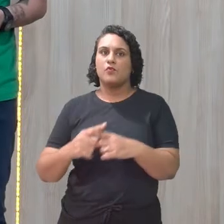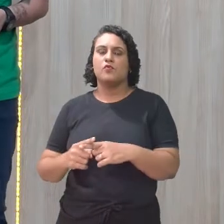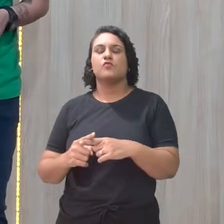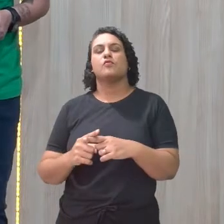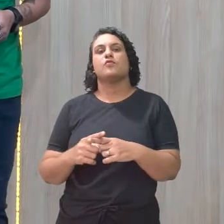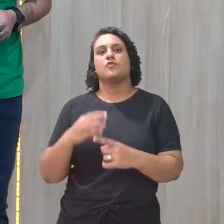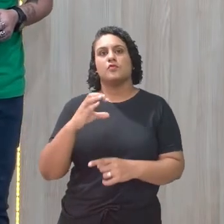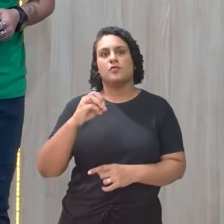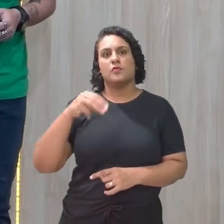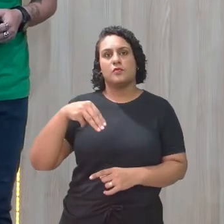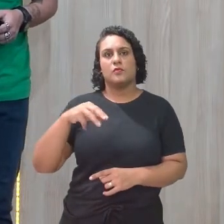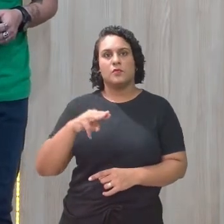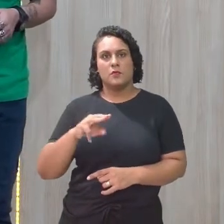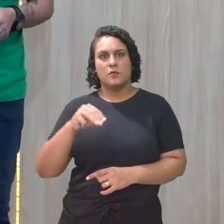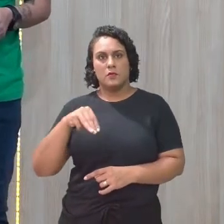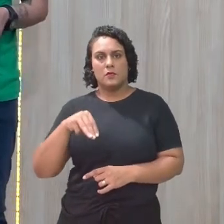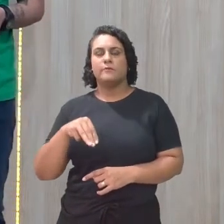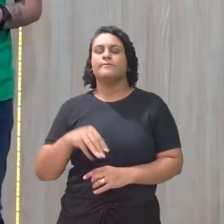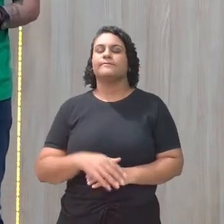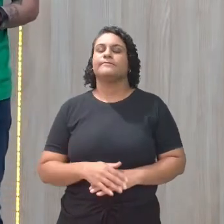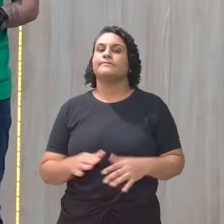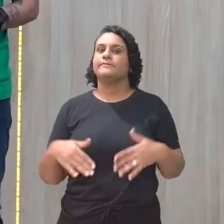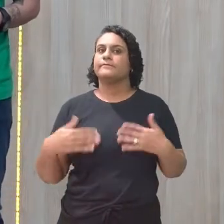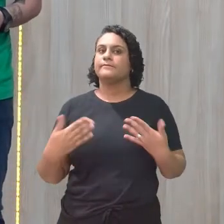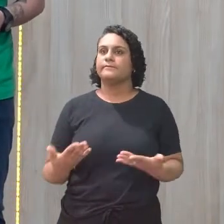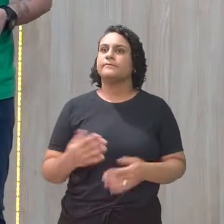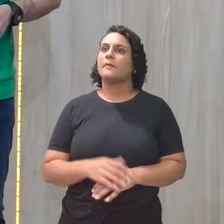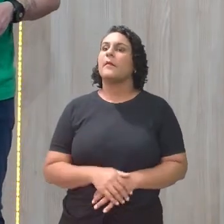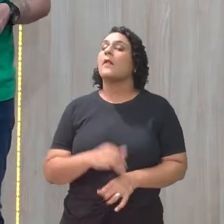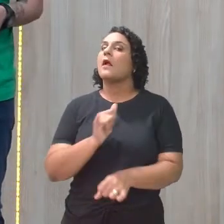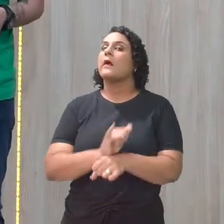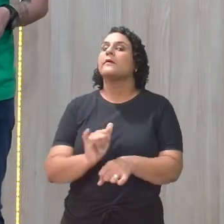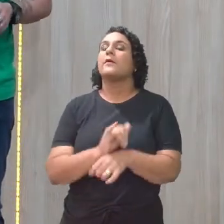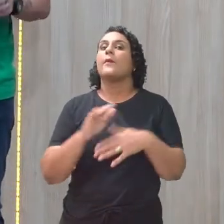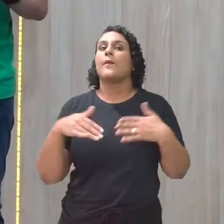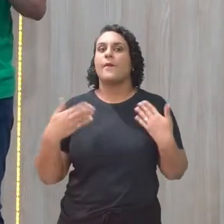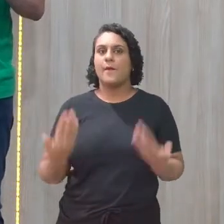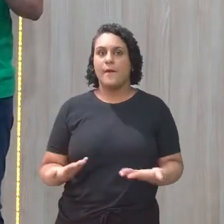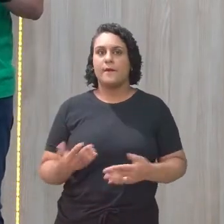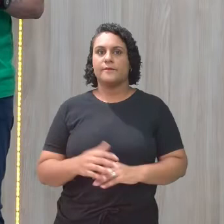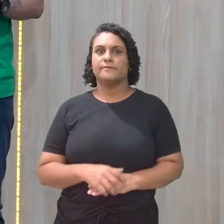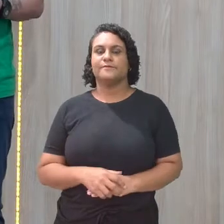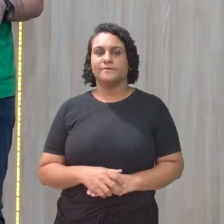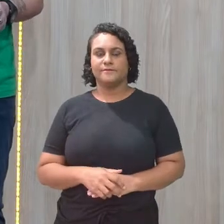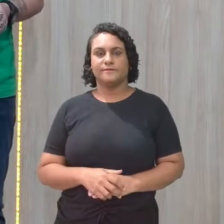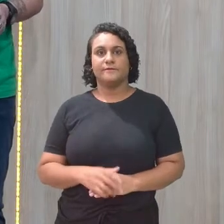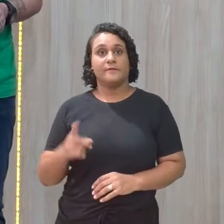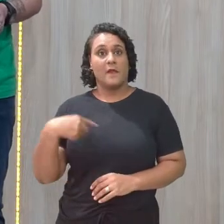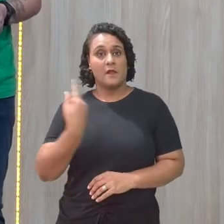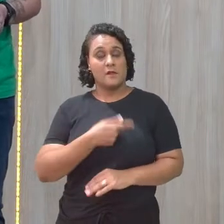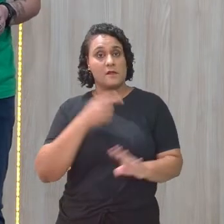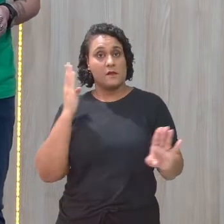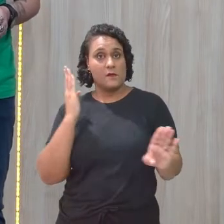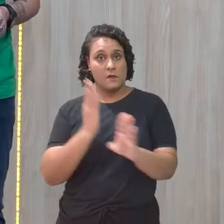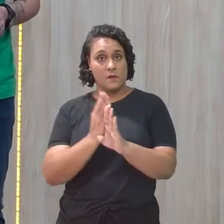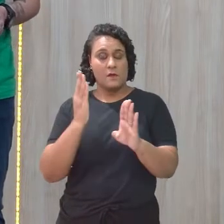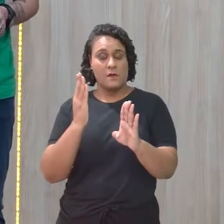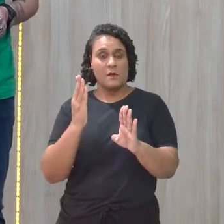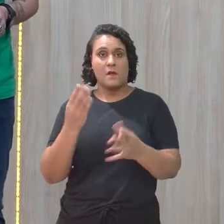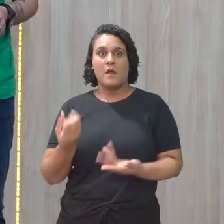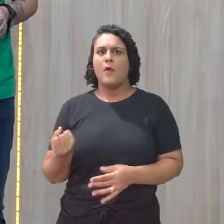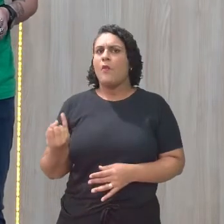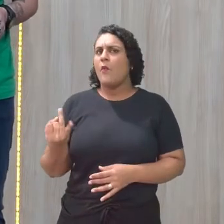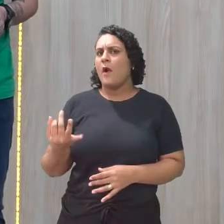divisores comuns, tá certo? Então, o método é o seguinte, preste atenção. A gente quer achar quais são